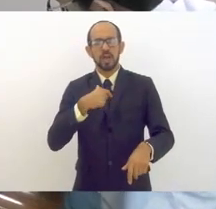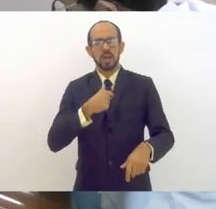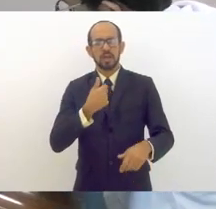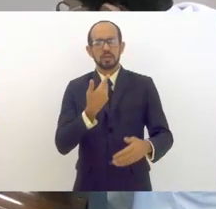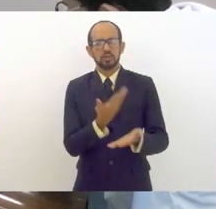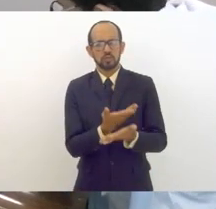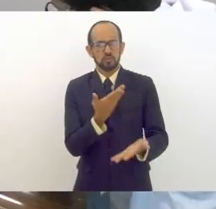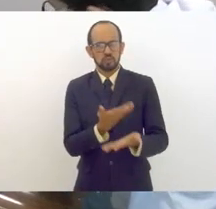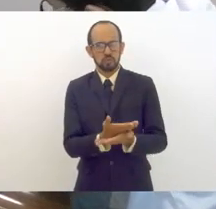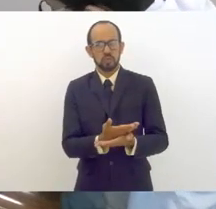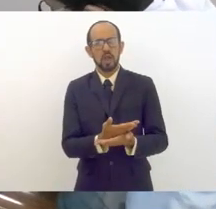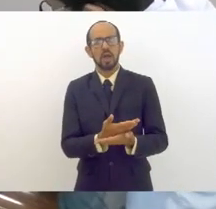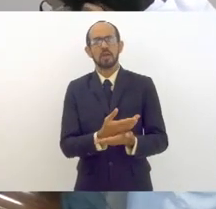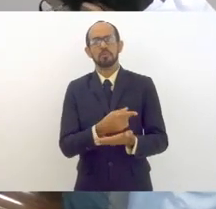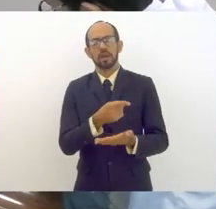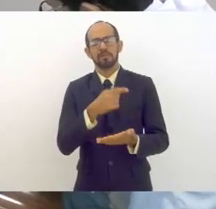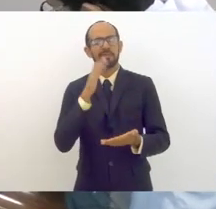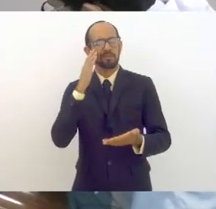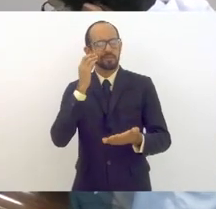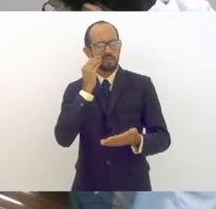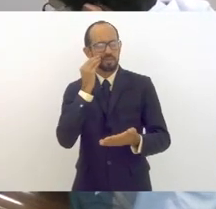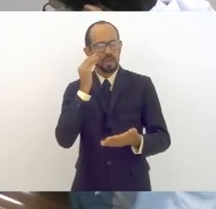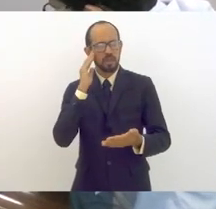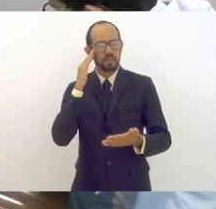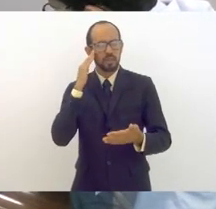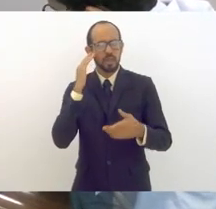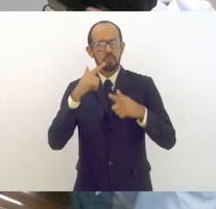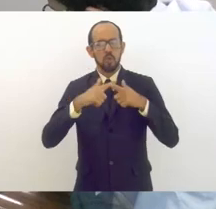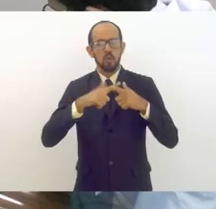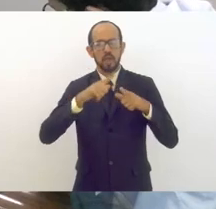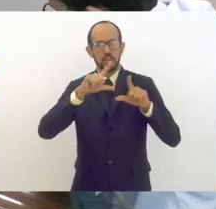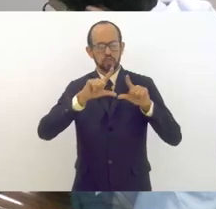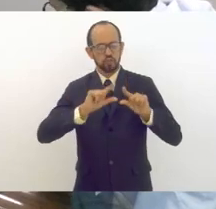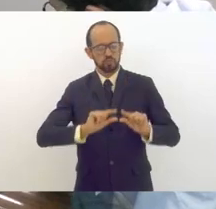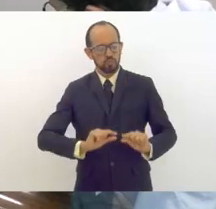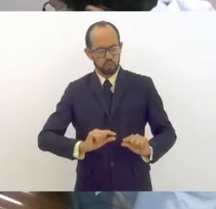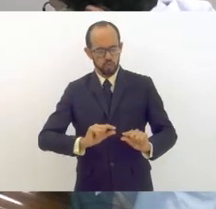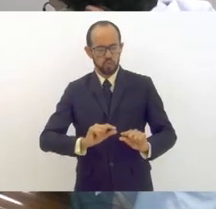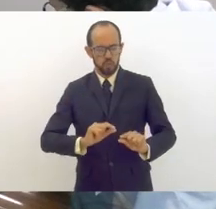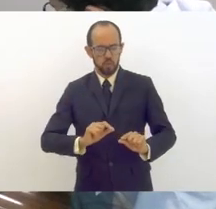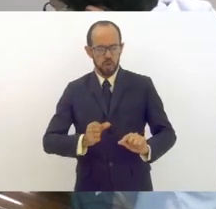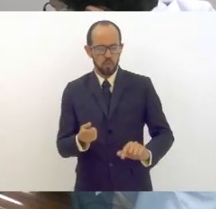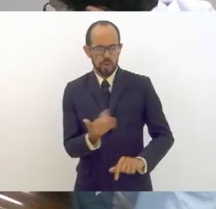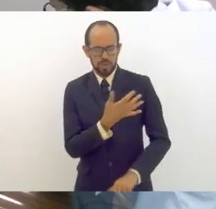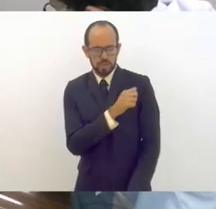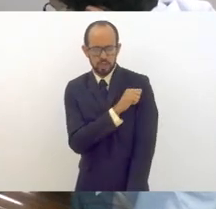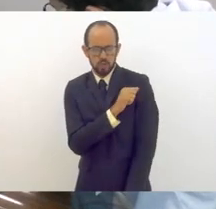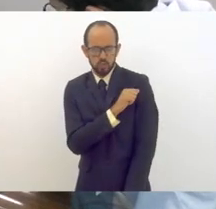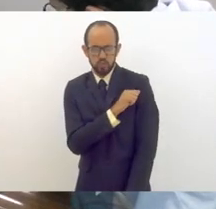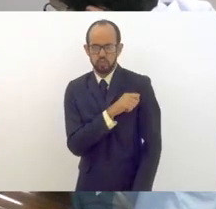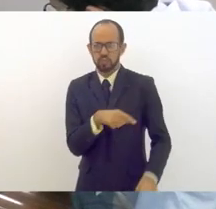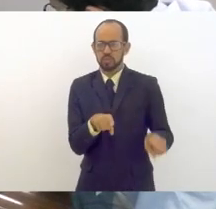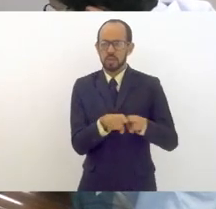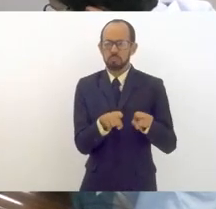para tentar compreender por que essa queda vem acontecendo. Também